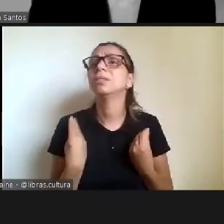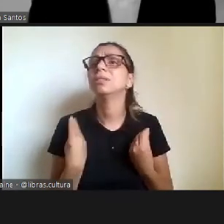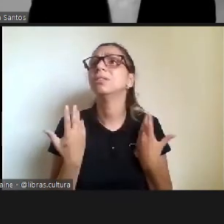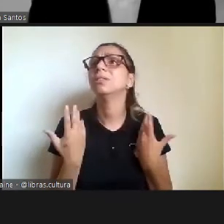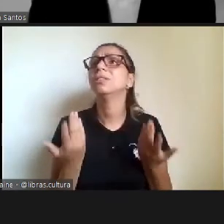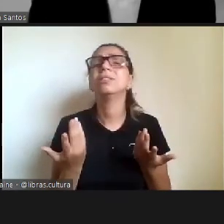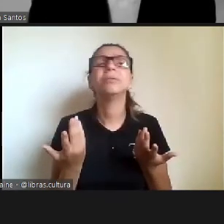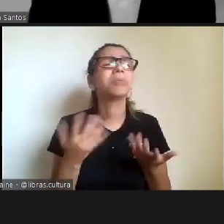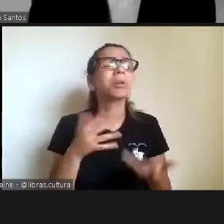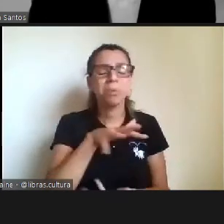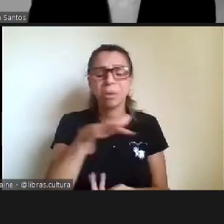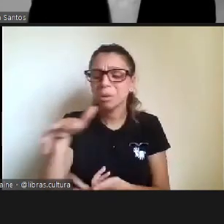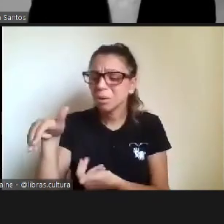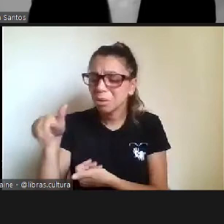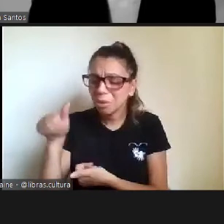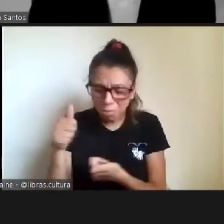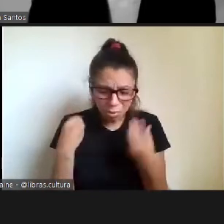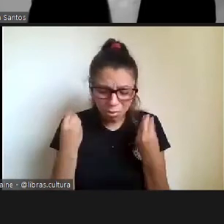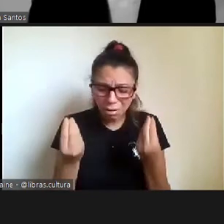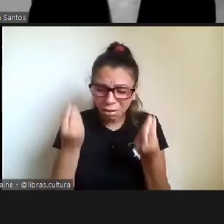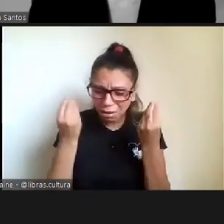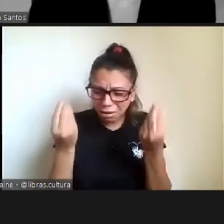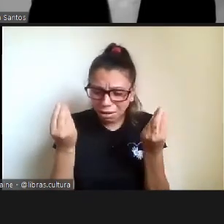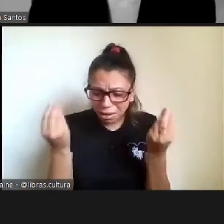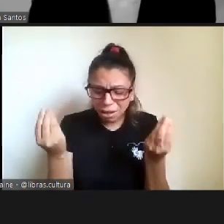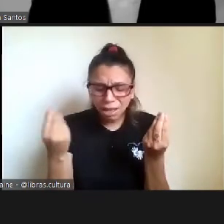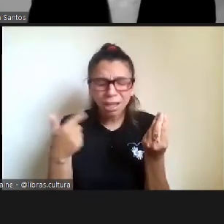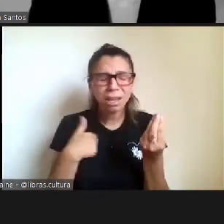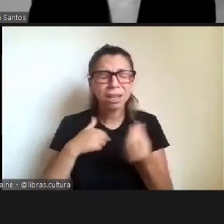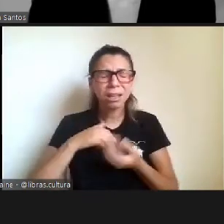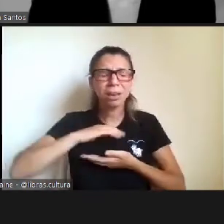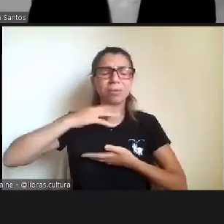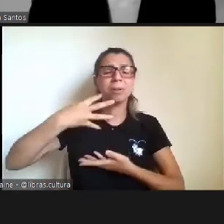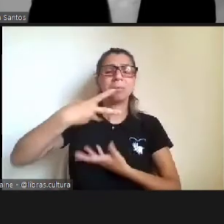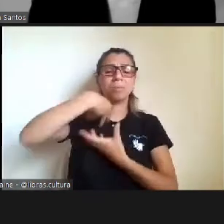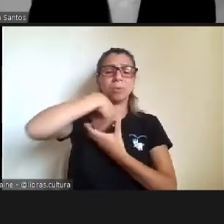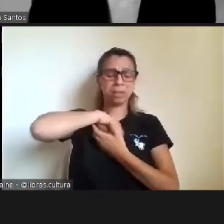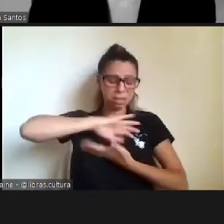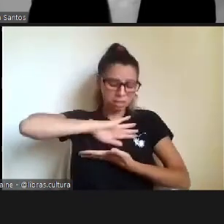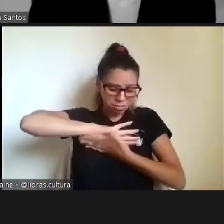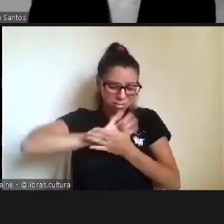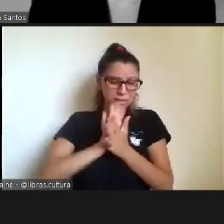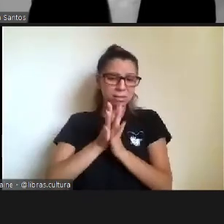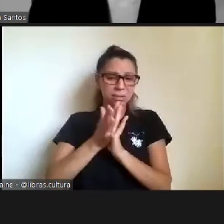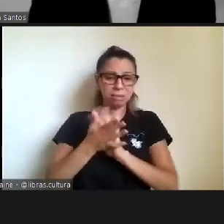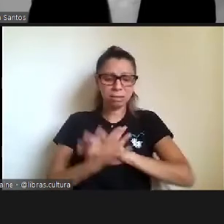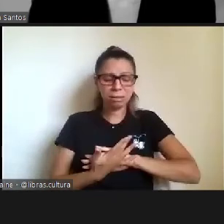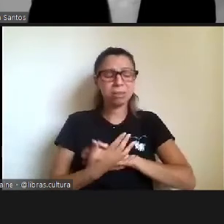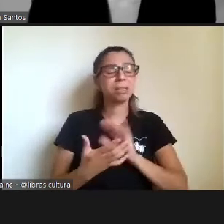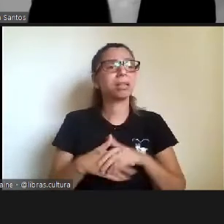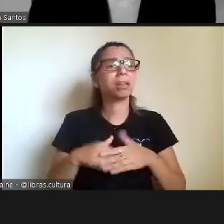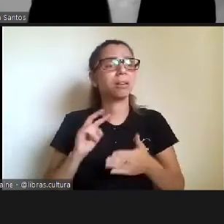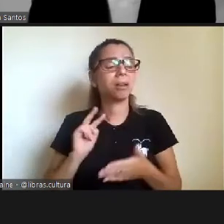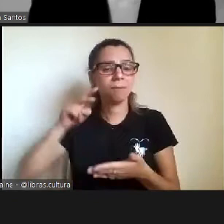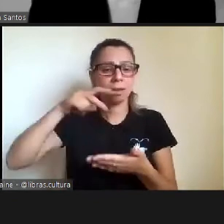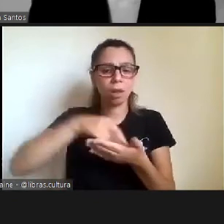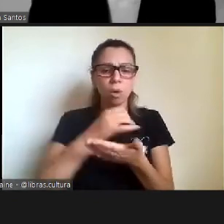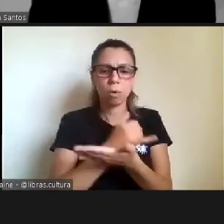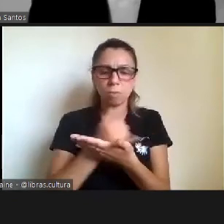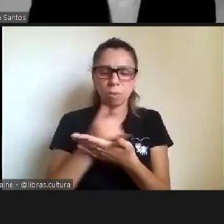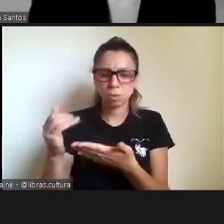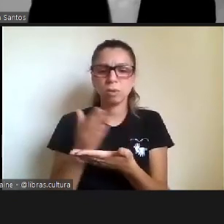mundo é esse? E aí eu fiquei tão destruído com aquela notícia que eu levantei e comecei a escrever o texto, e o texto foi bem catártico